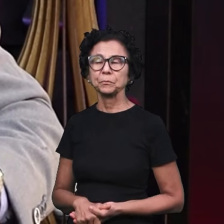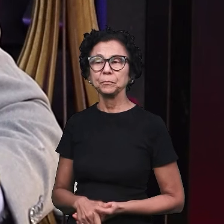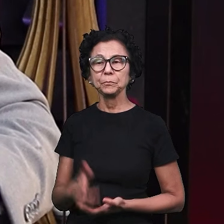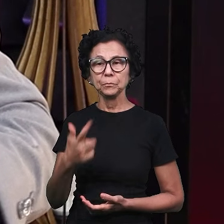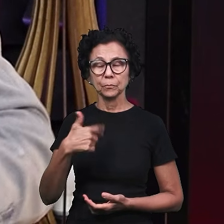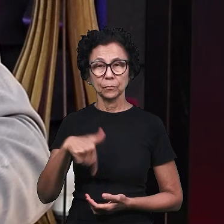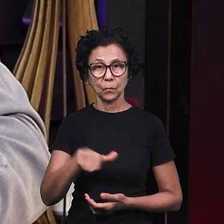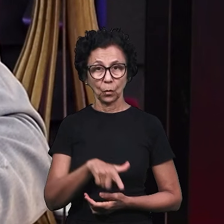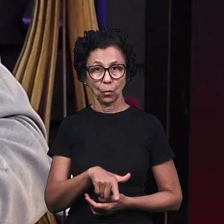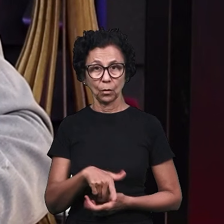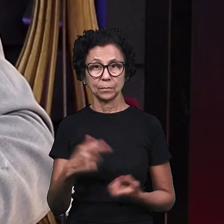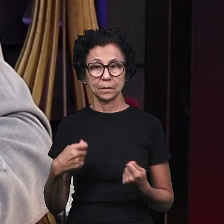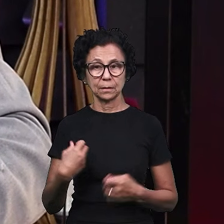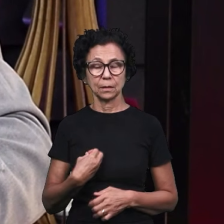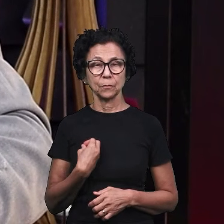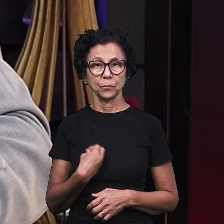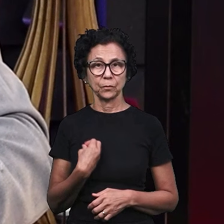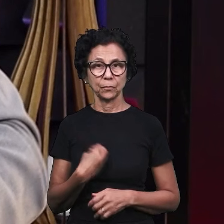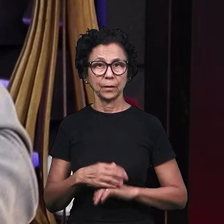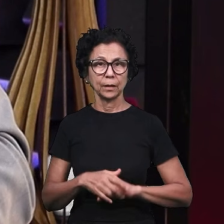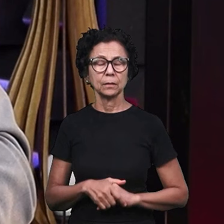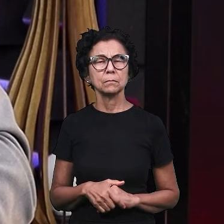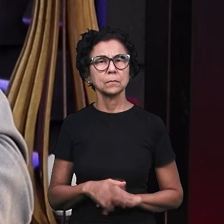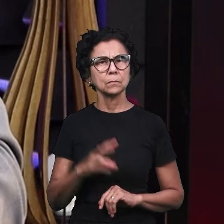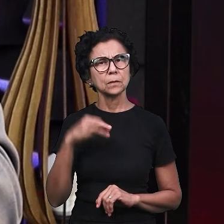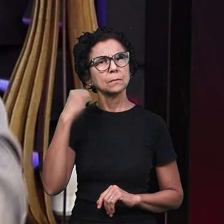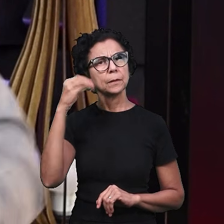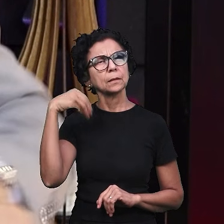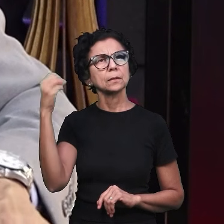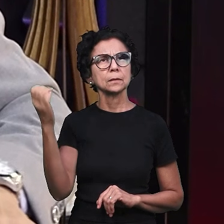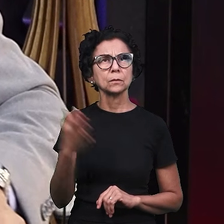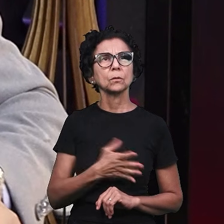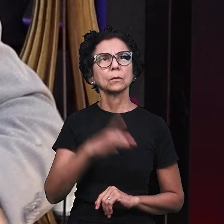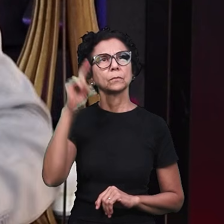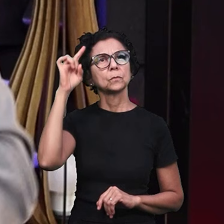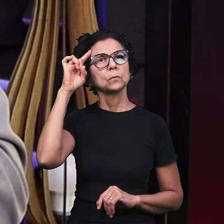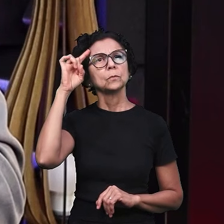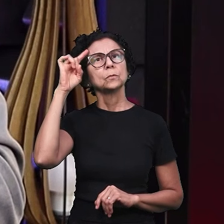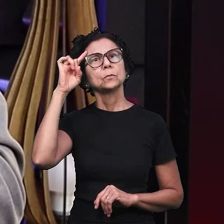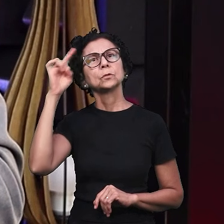nas minhas igrejas que nós temos que viver sempre uma novidade com o